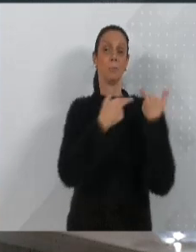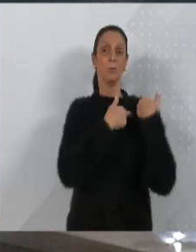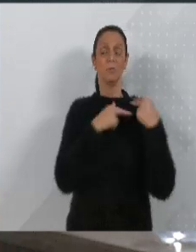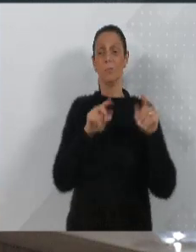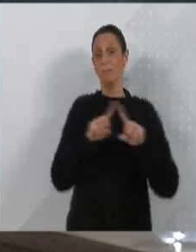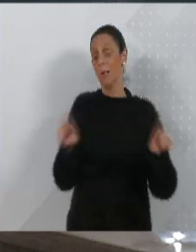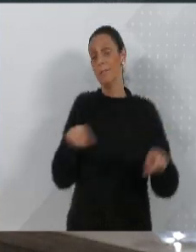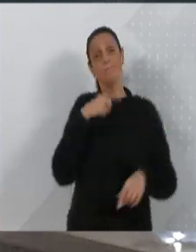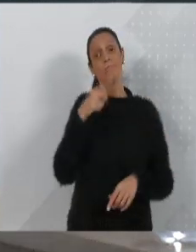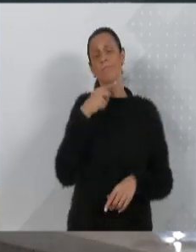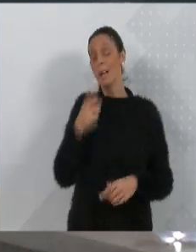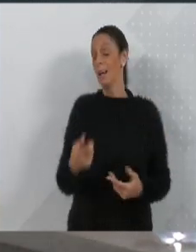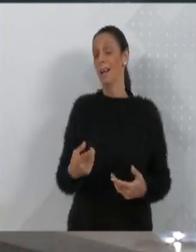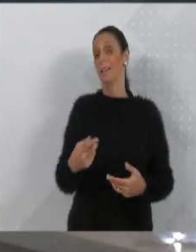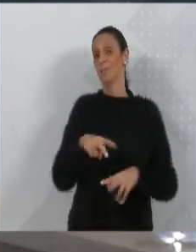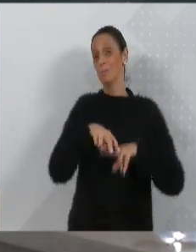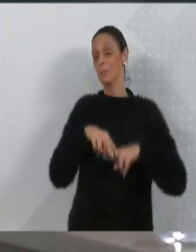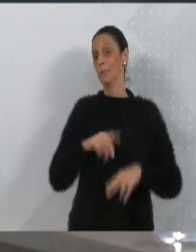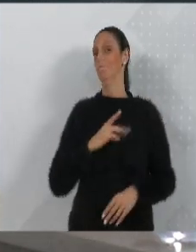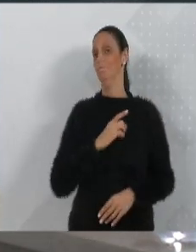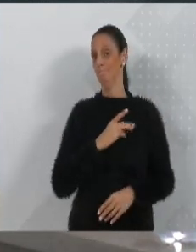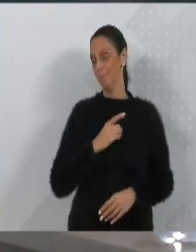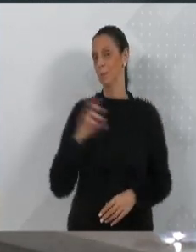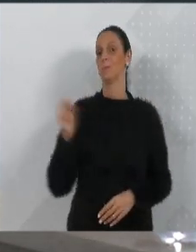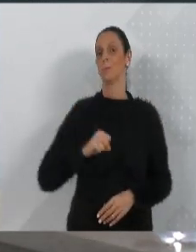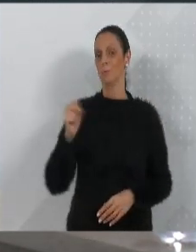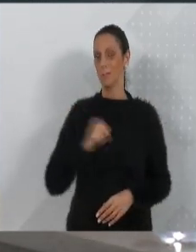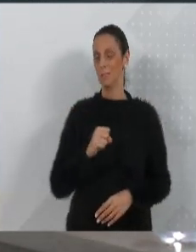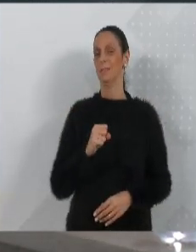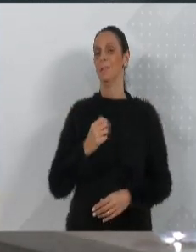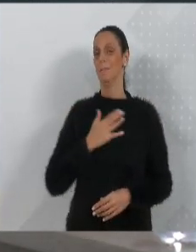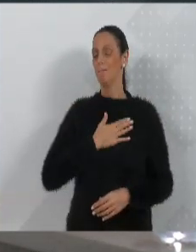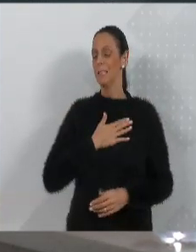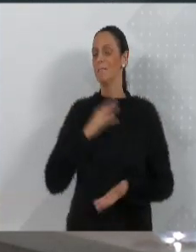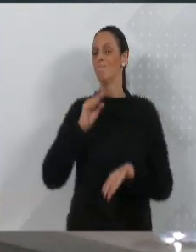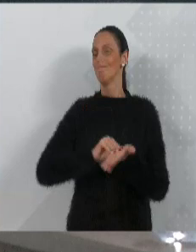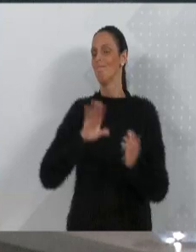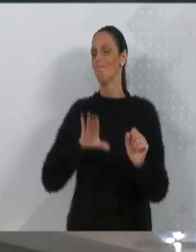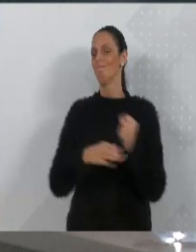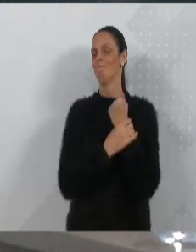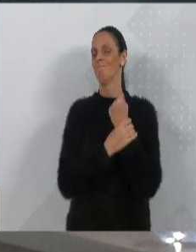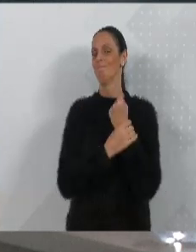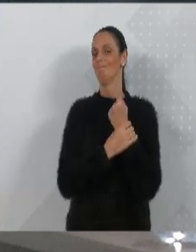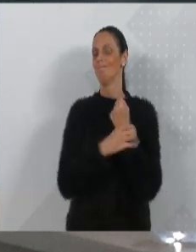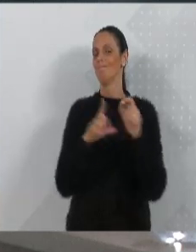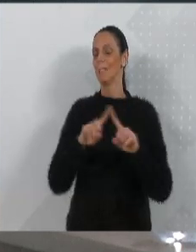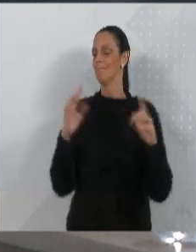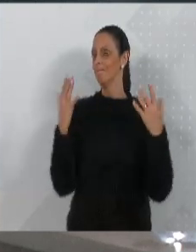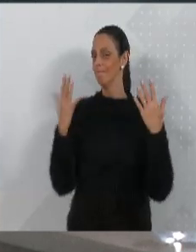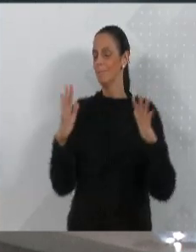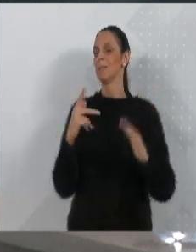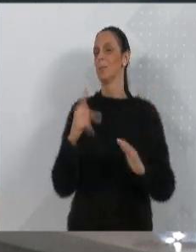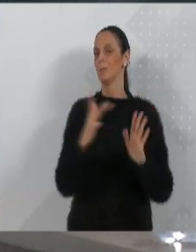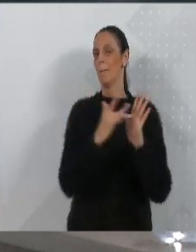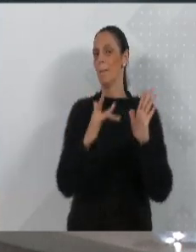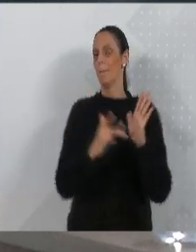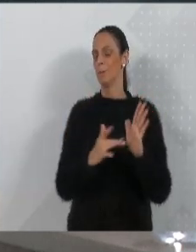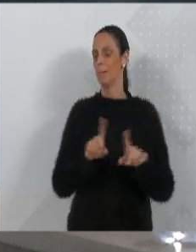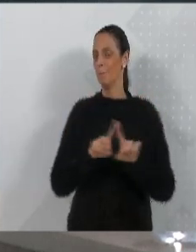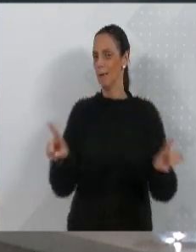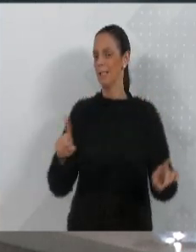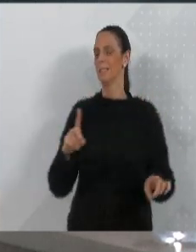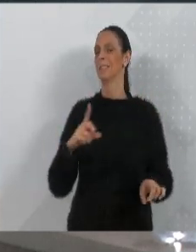é possível me causa um certo medo e me causa uma certa insegurança Vereador mas volto a dizer parabéns aí pela sua pauta mas eu tenho